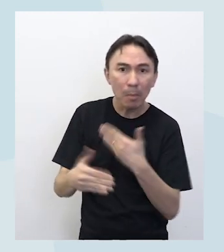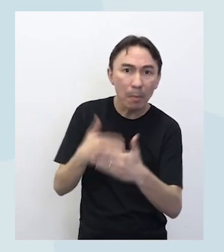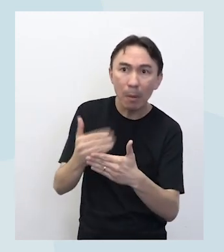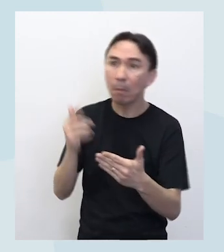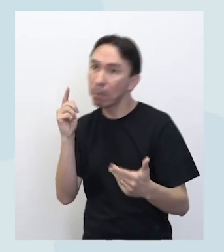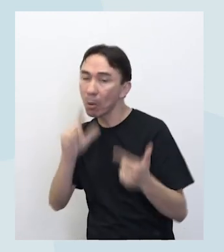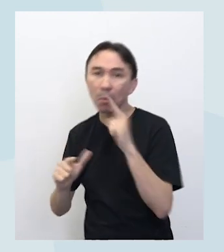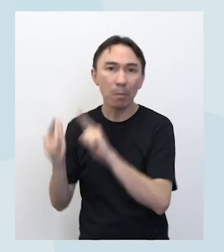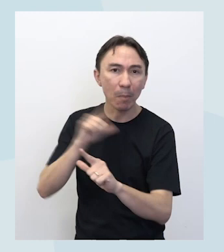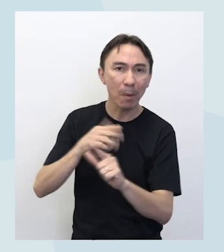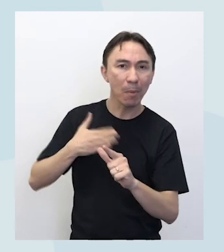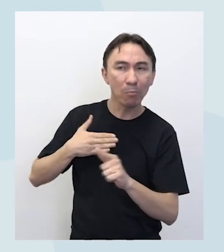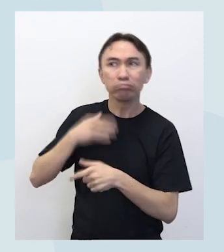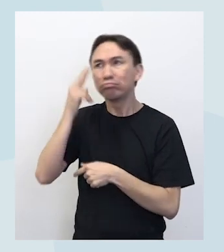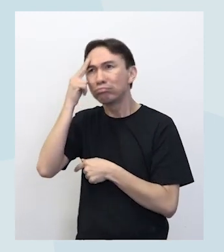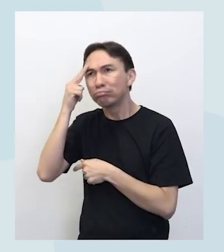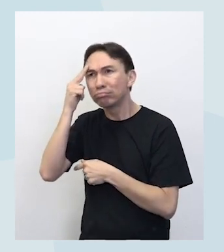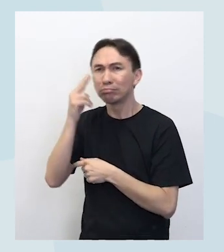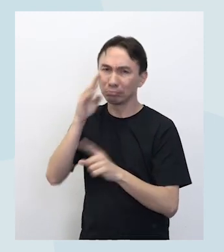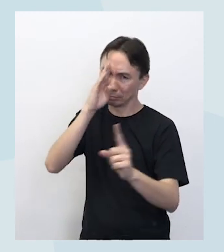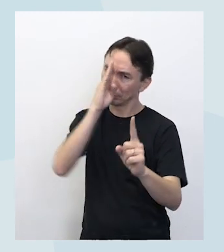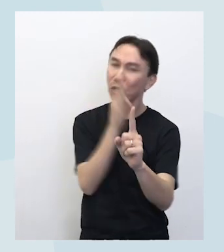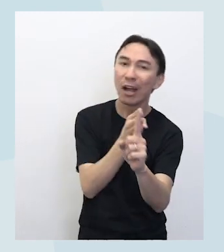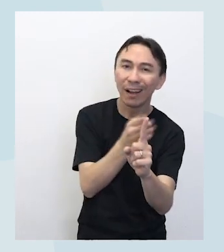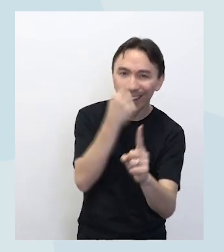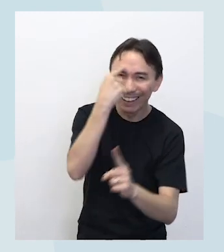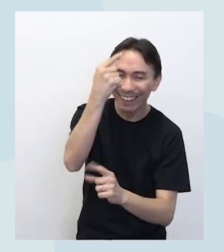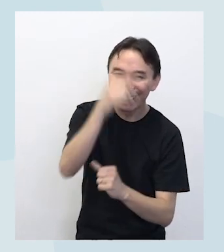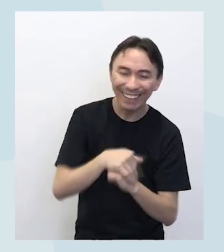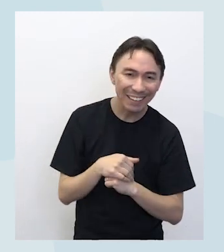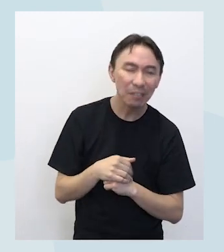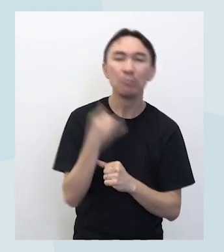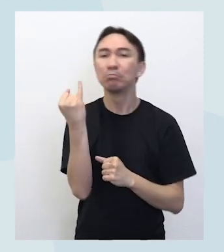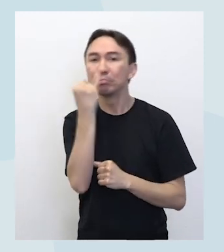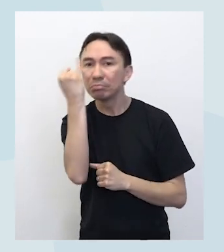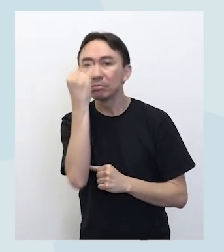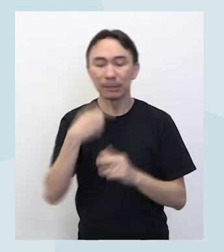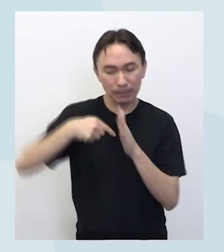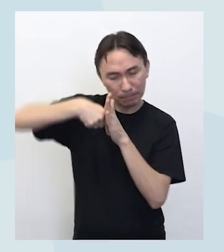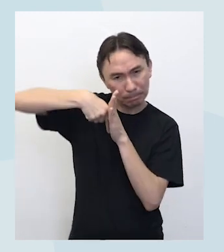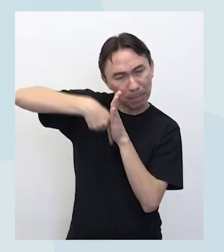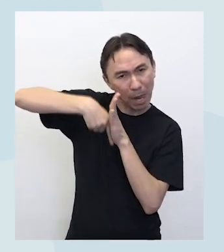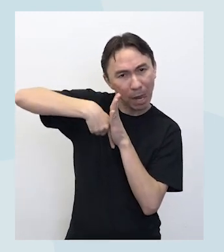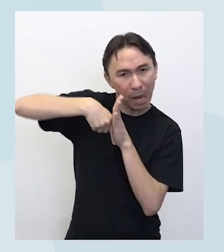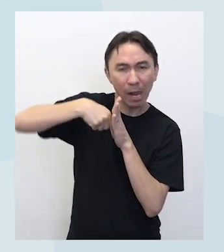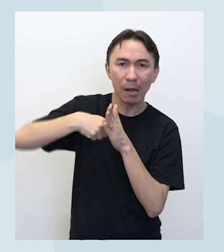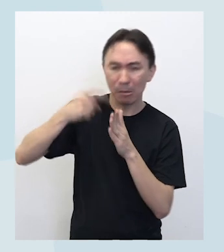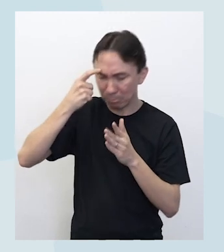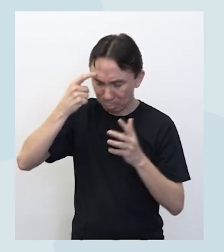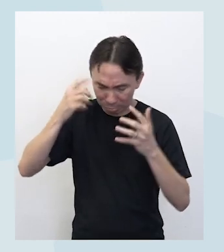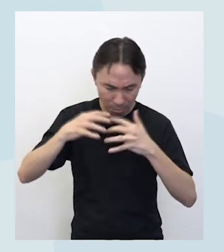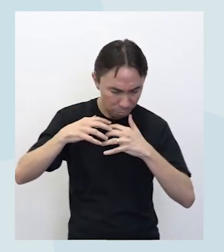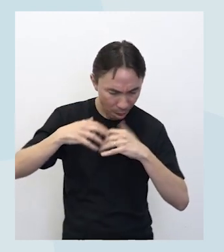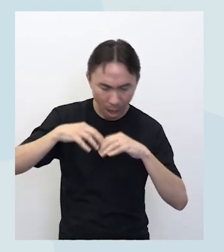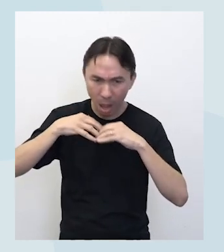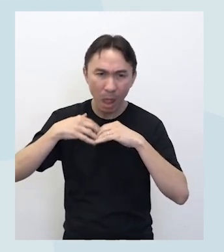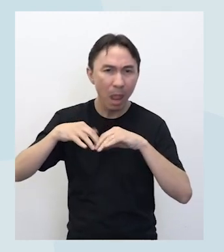sonhos. Então, é importante a questão do autoconhecimento, de refletir sobre as ações, de